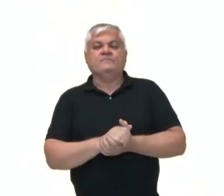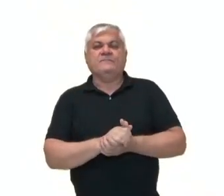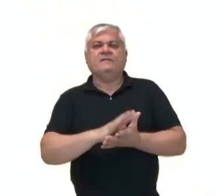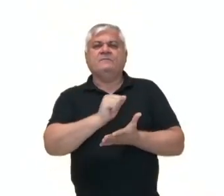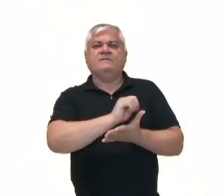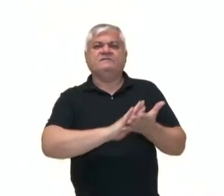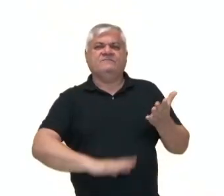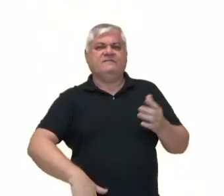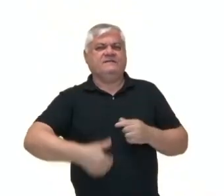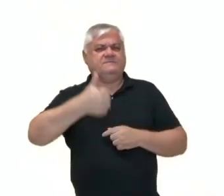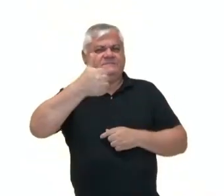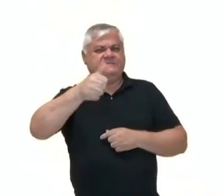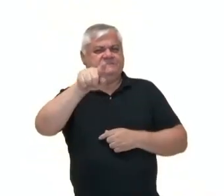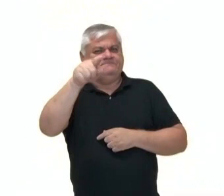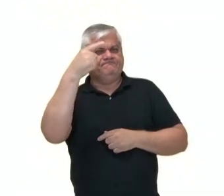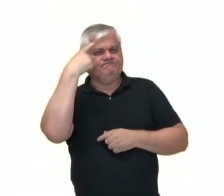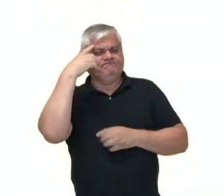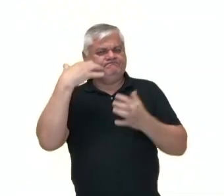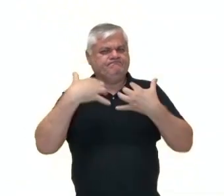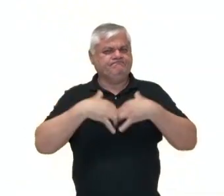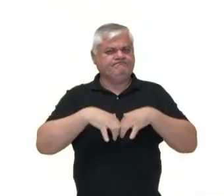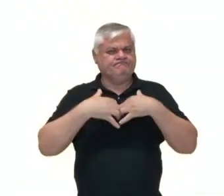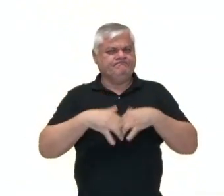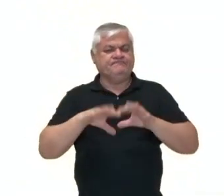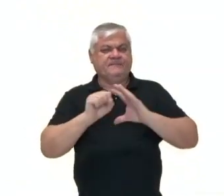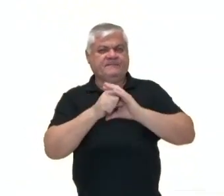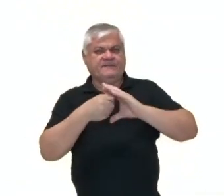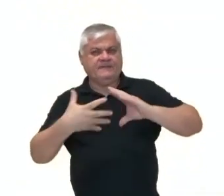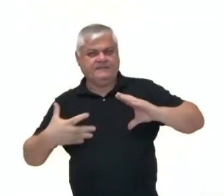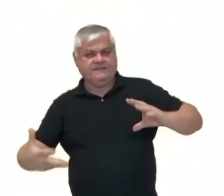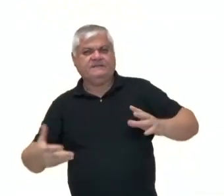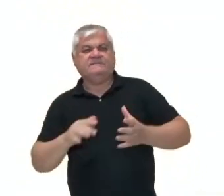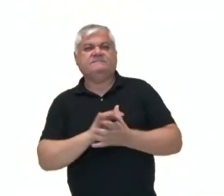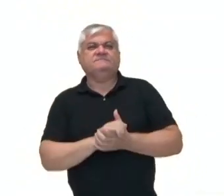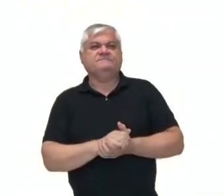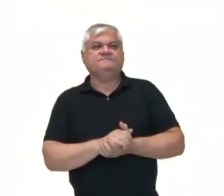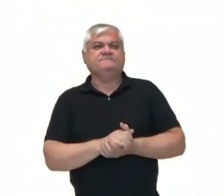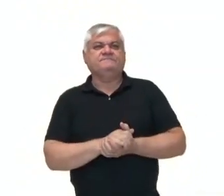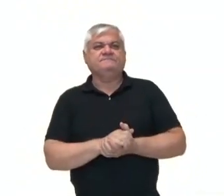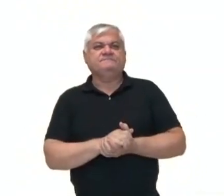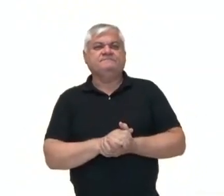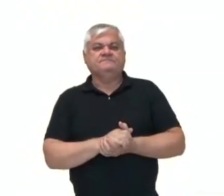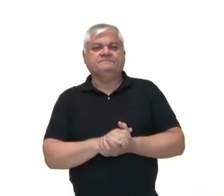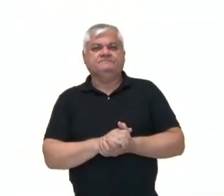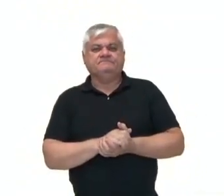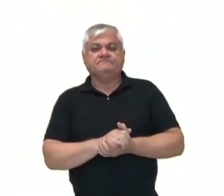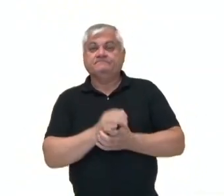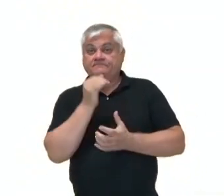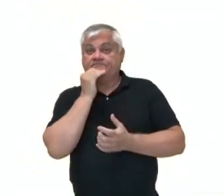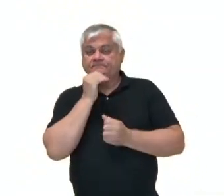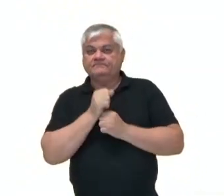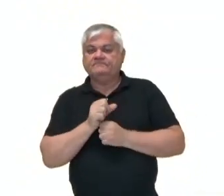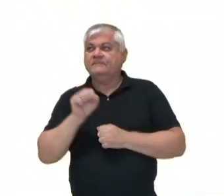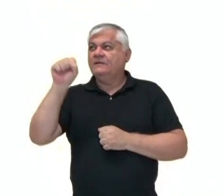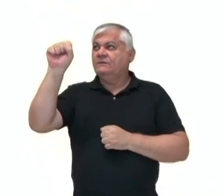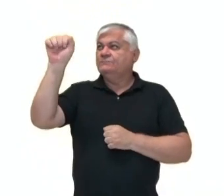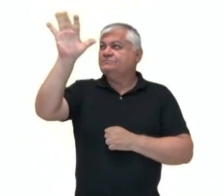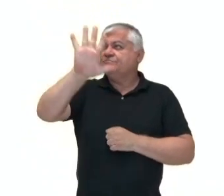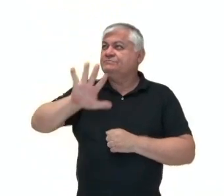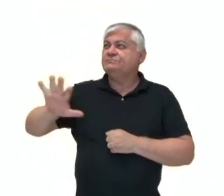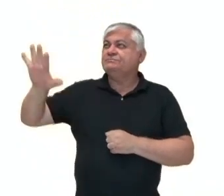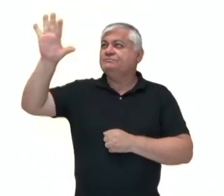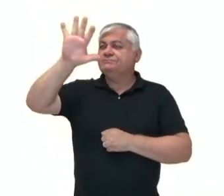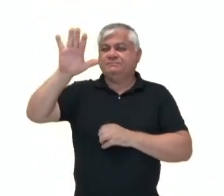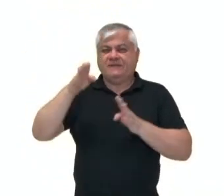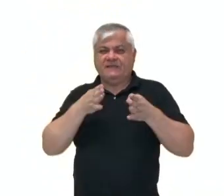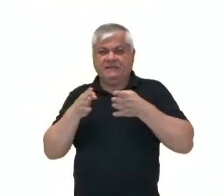uma atividadezinha para vocês pensarem nessa característica ali que nós trabalhamos até aqui. Analisando que grande parte dos rios da região